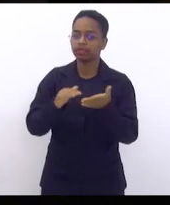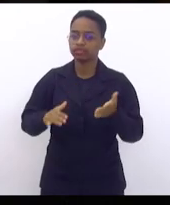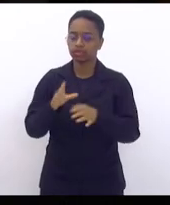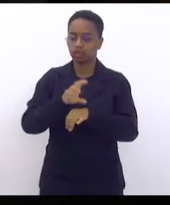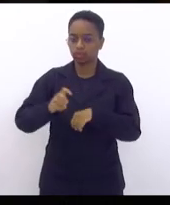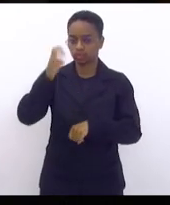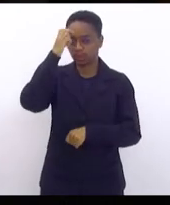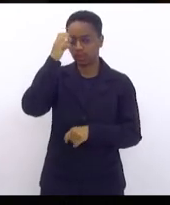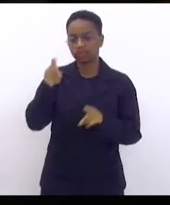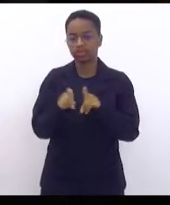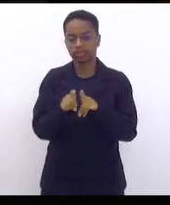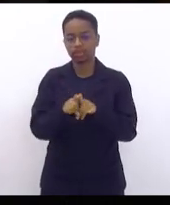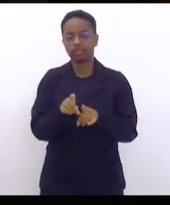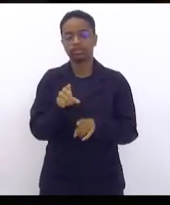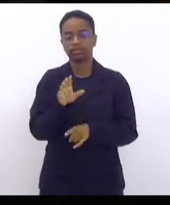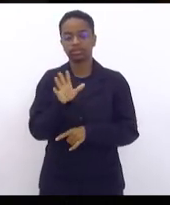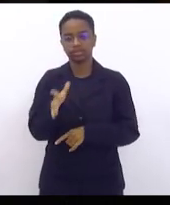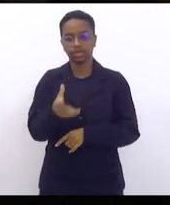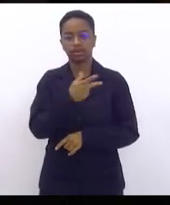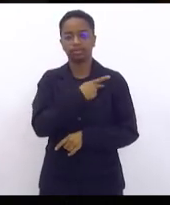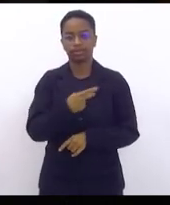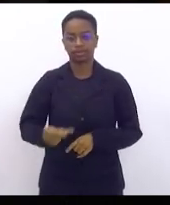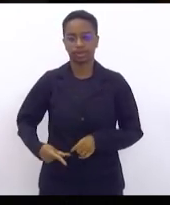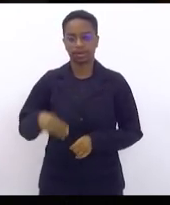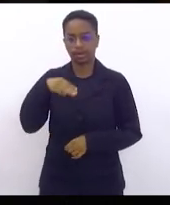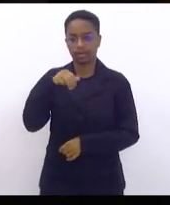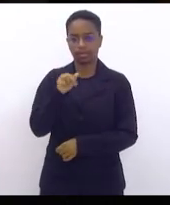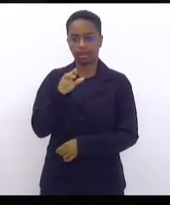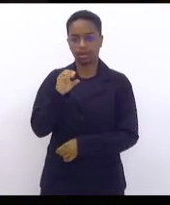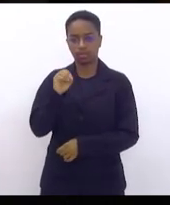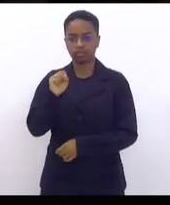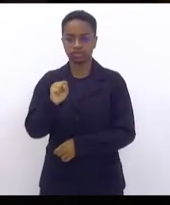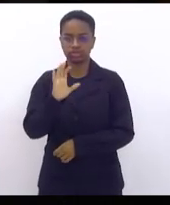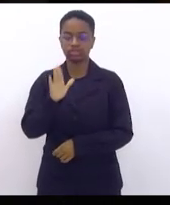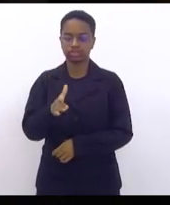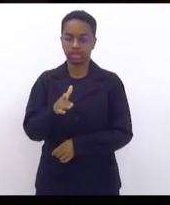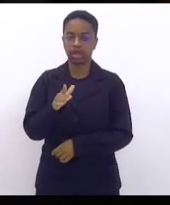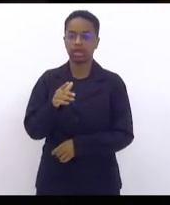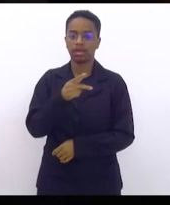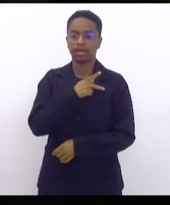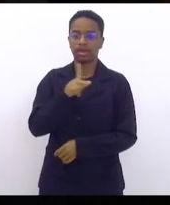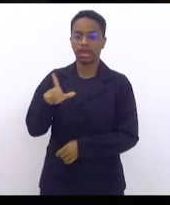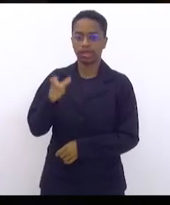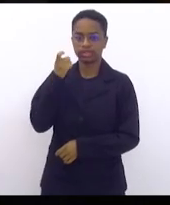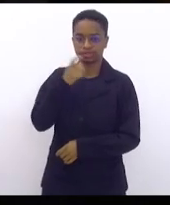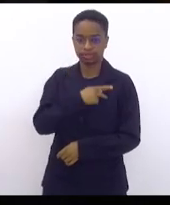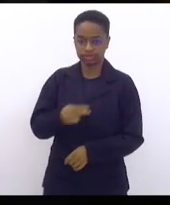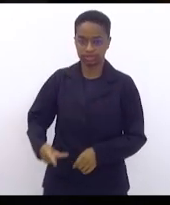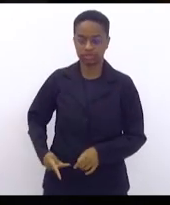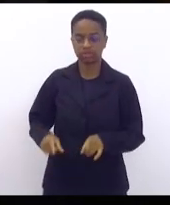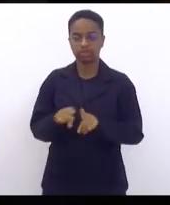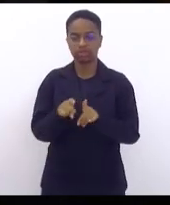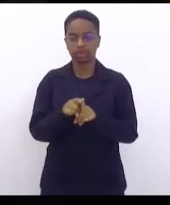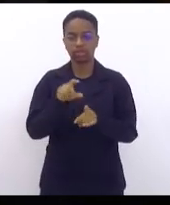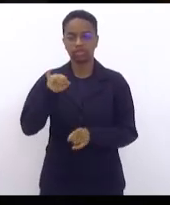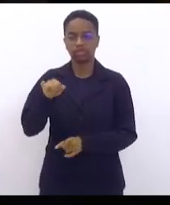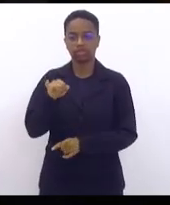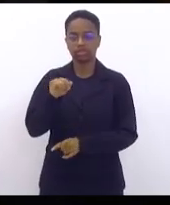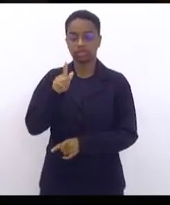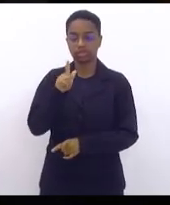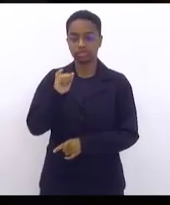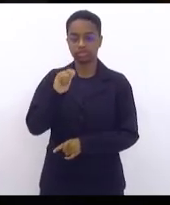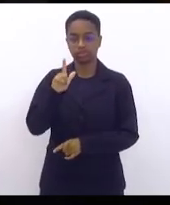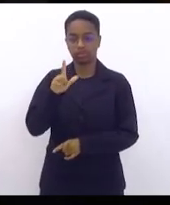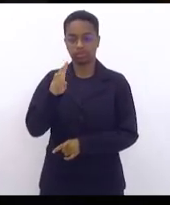culturais, que já presidiram. Marcos Lucena já foi presidente da associação. Gilberto Teixeira, um ecologista